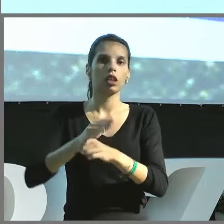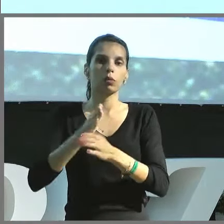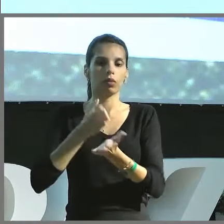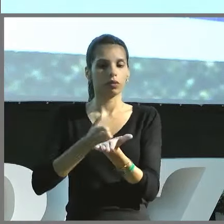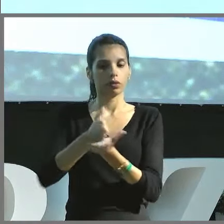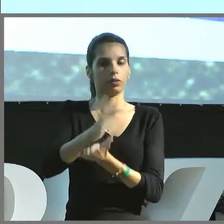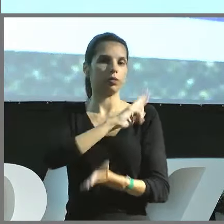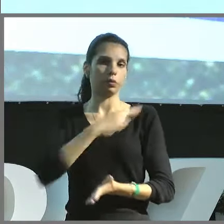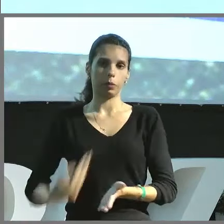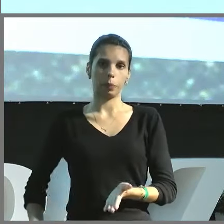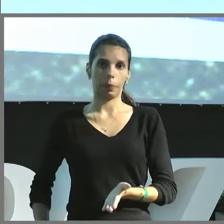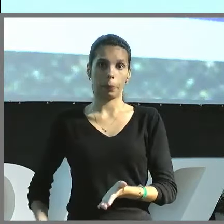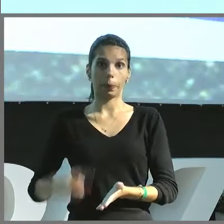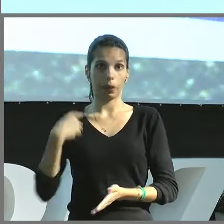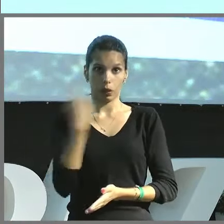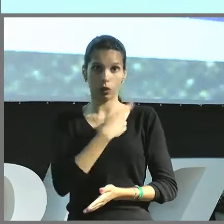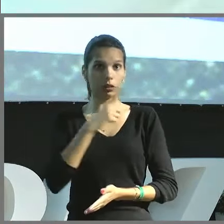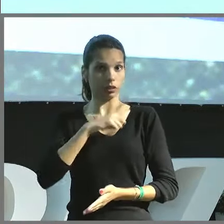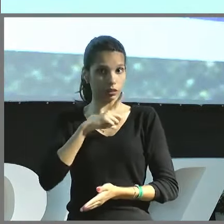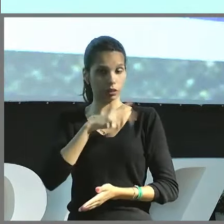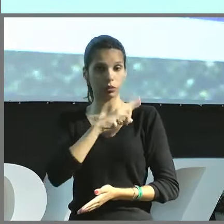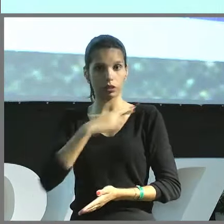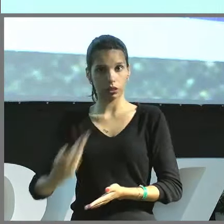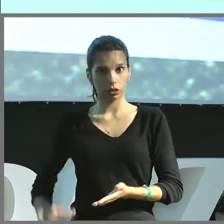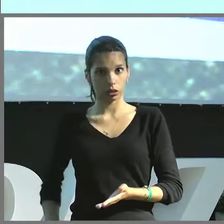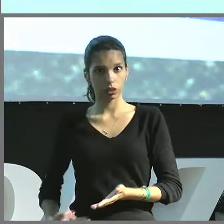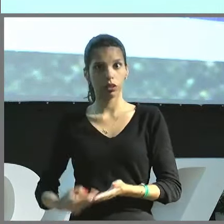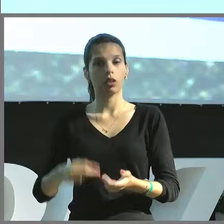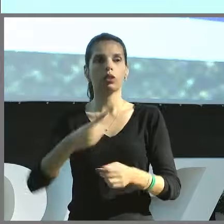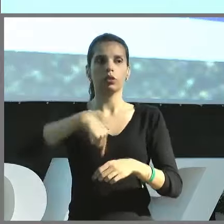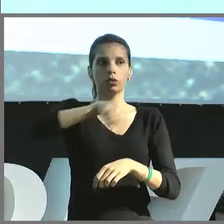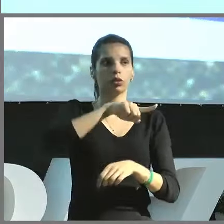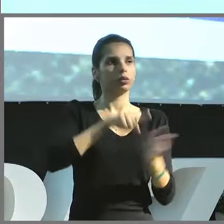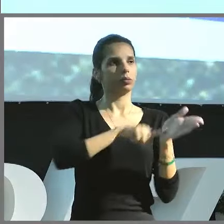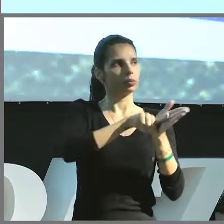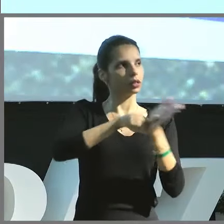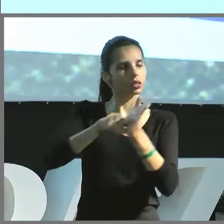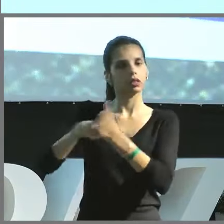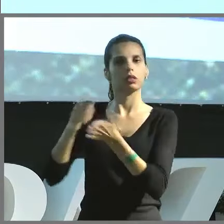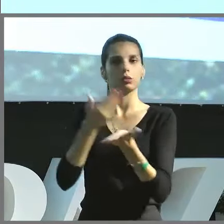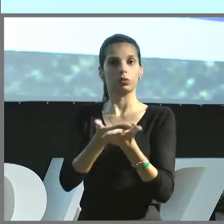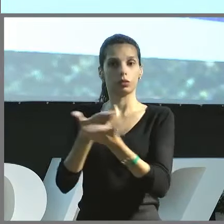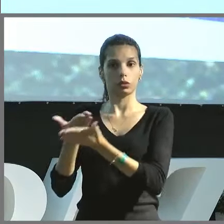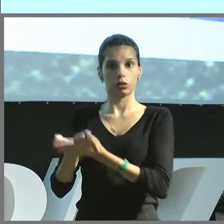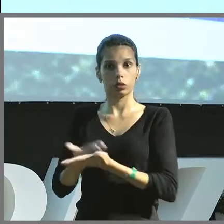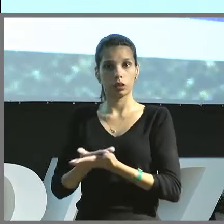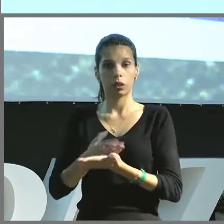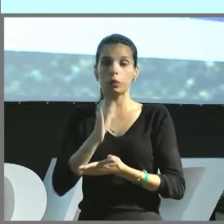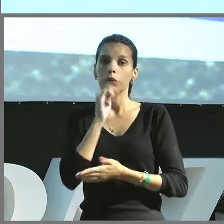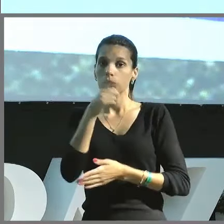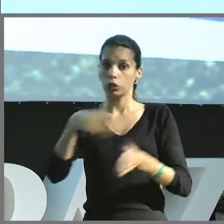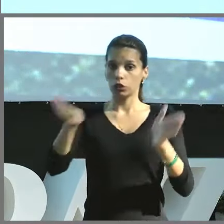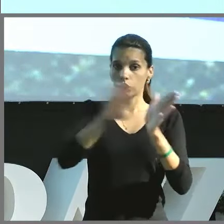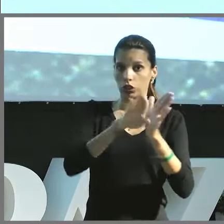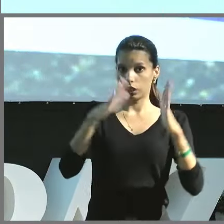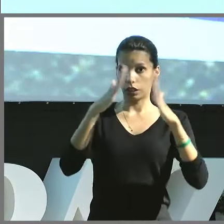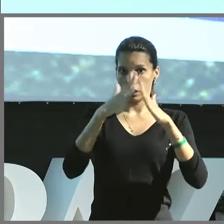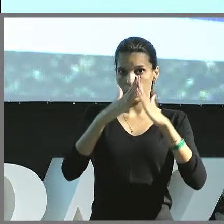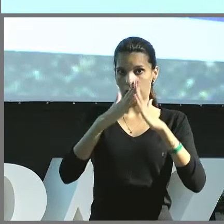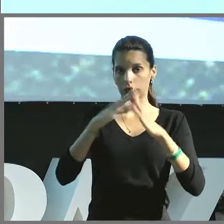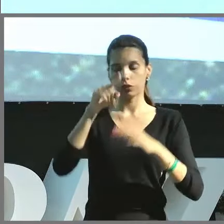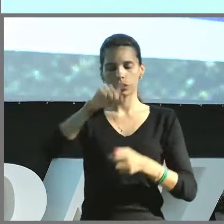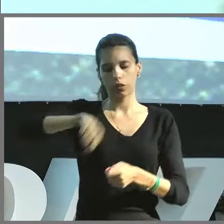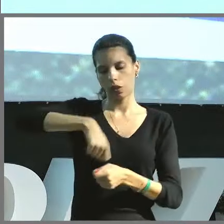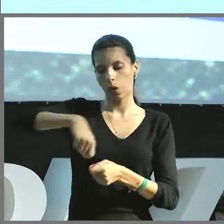religiosos. Nós somos religiosos, mas somos poetas, somos cientistas. Quando você chega em casa e faz um alimento que